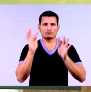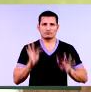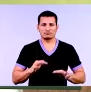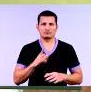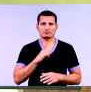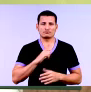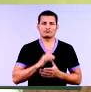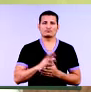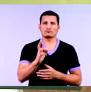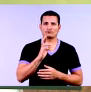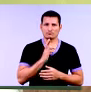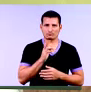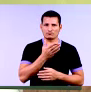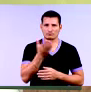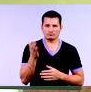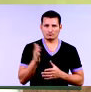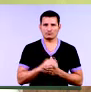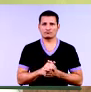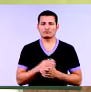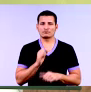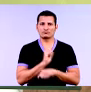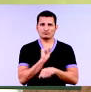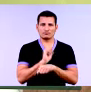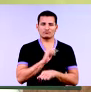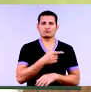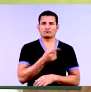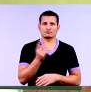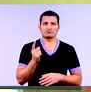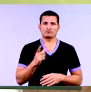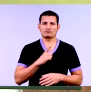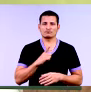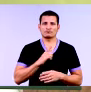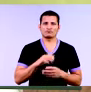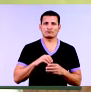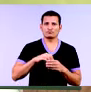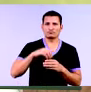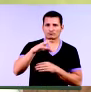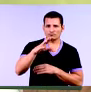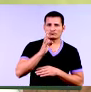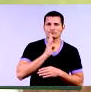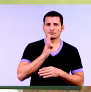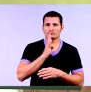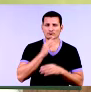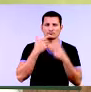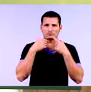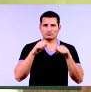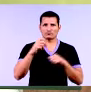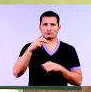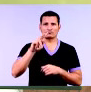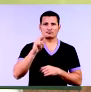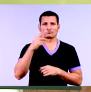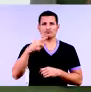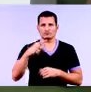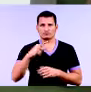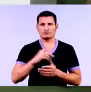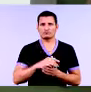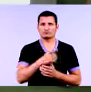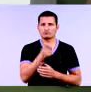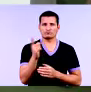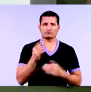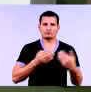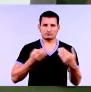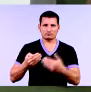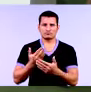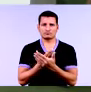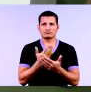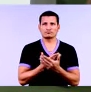tendo esse feedback e espero que a gente esteja levando o conhecimento dessa linguagem PHP para vocês, né, no decorrer das nossas